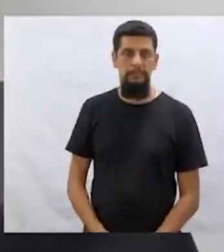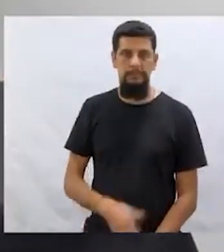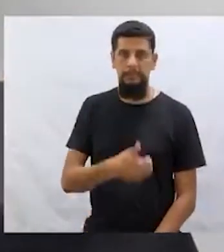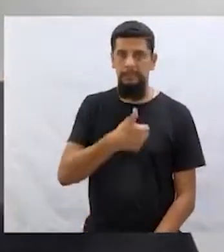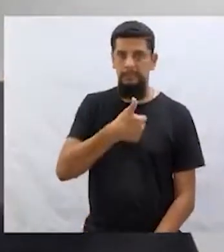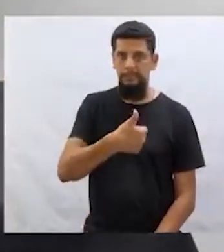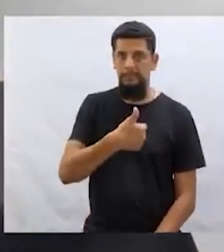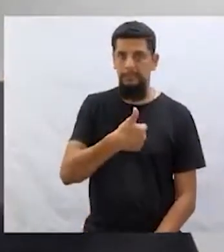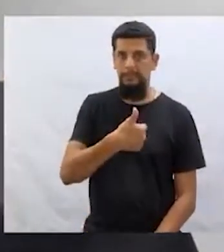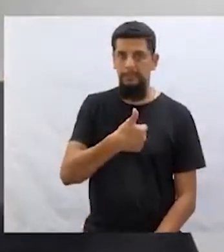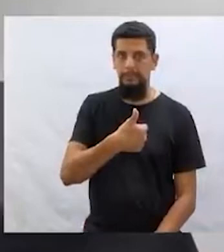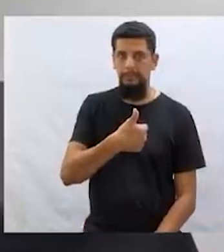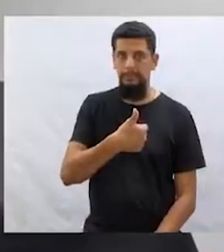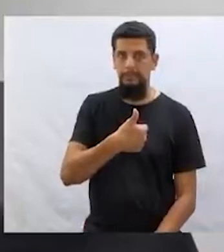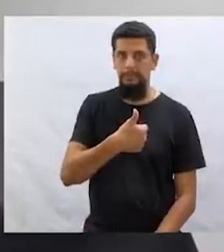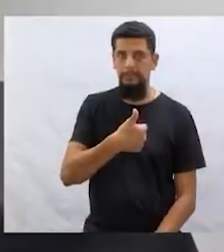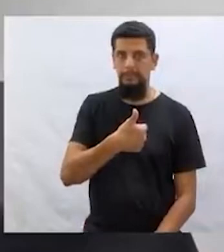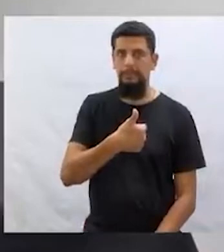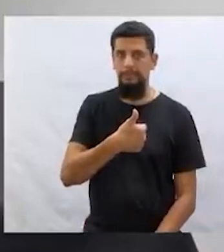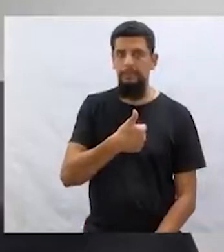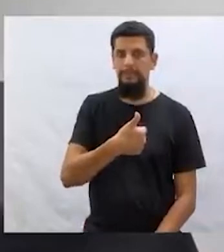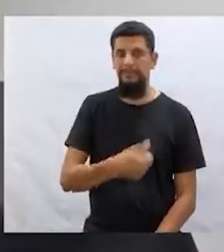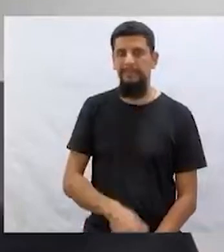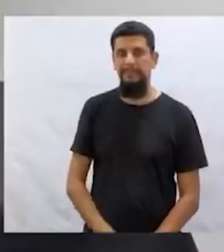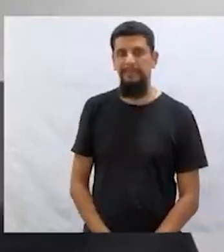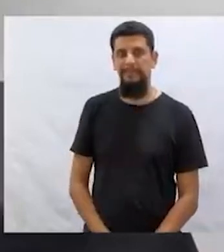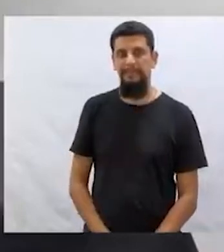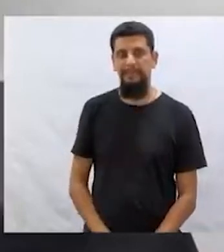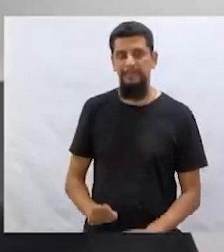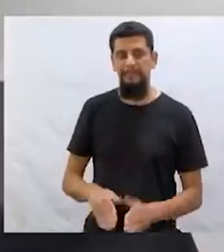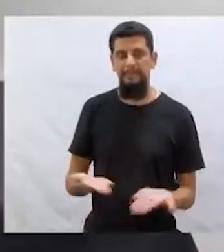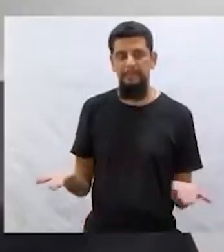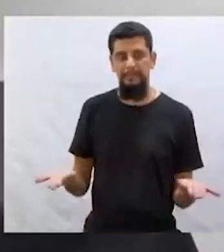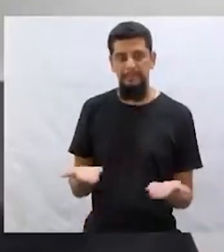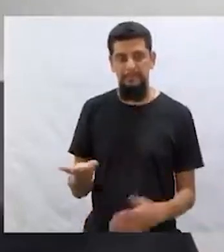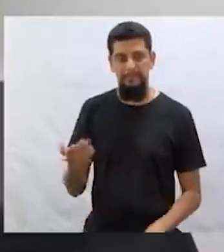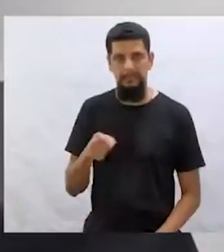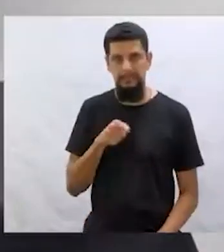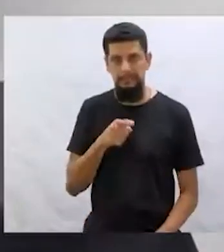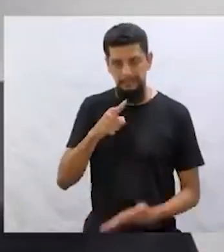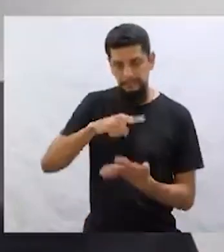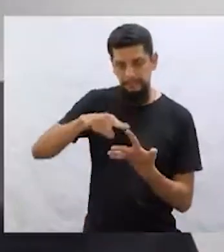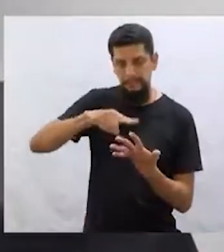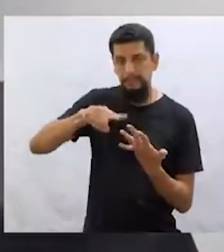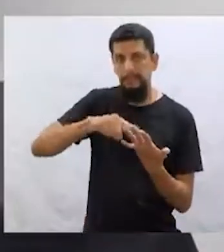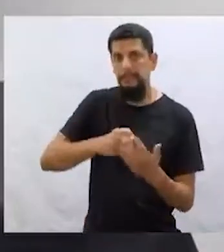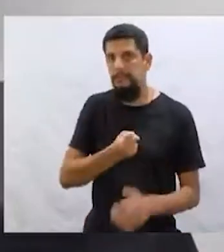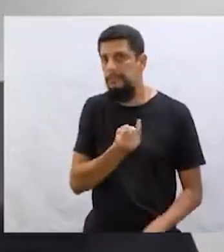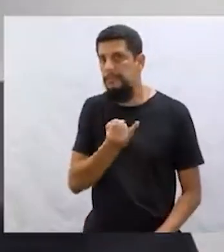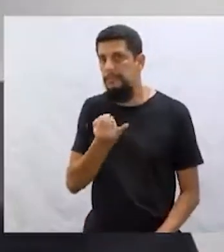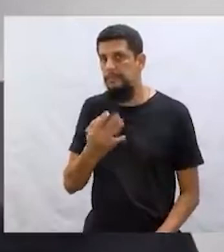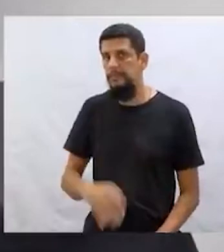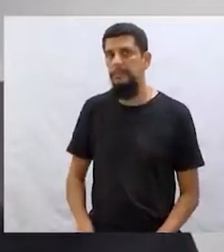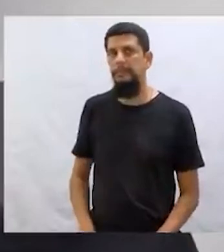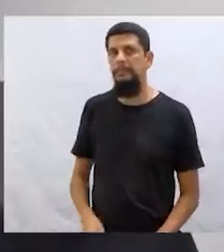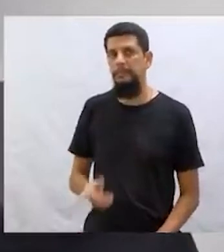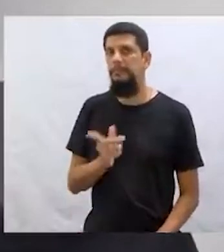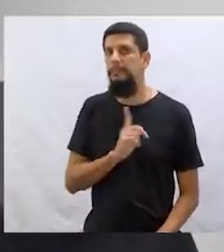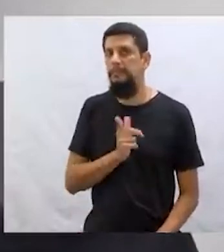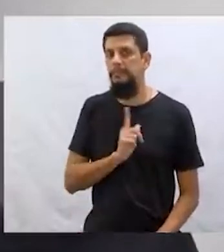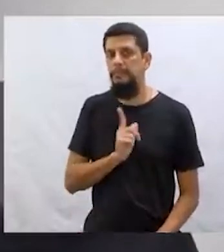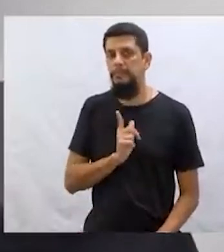Ele está fazendo assim. Muito bem. Então, professora Andréia, conta pra gente quantos dedos nós temos